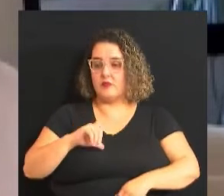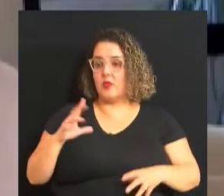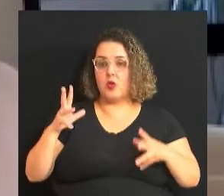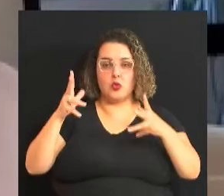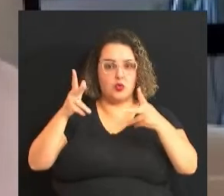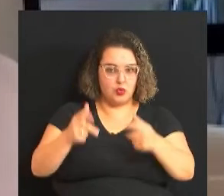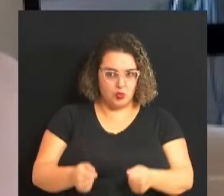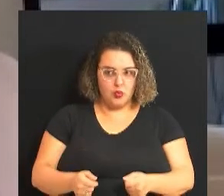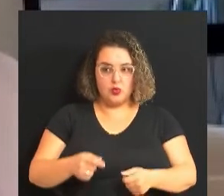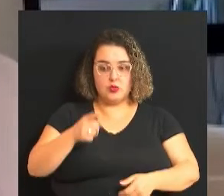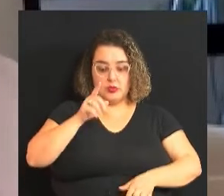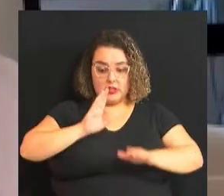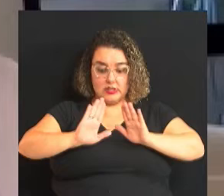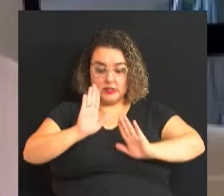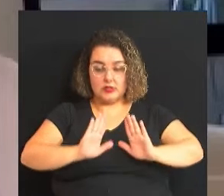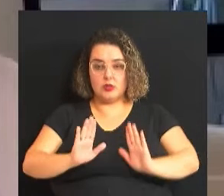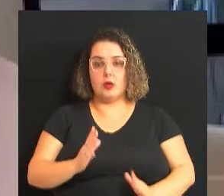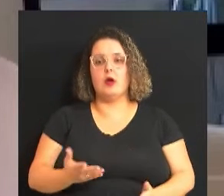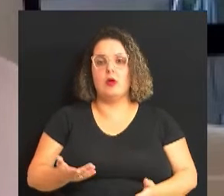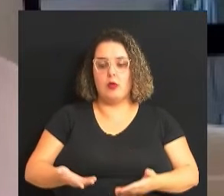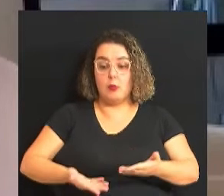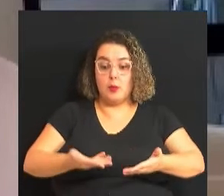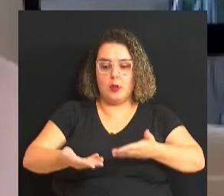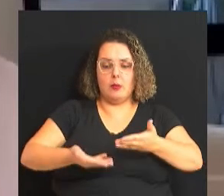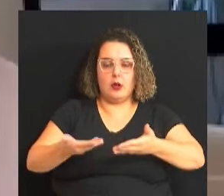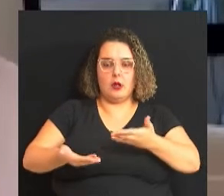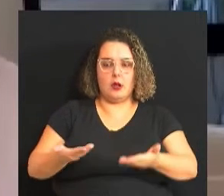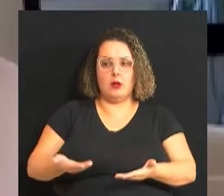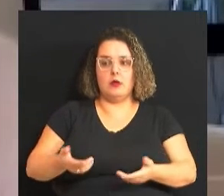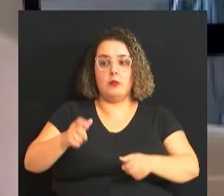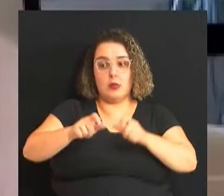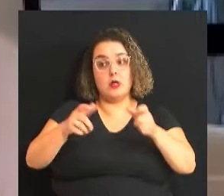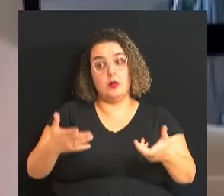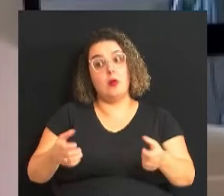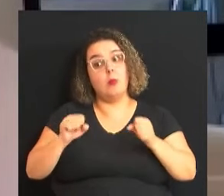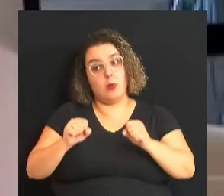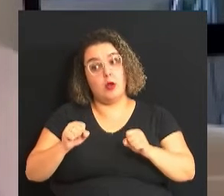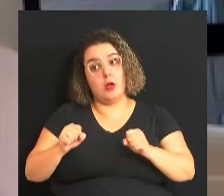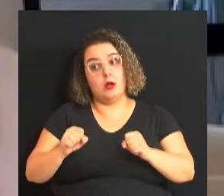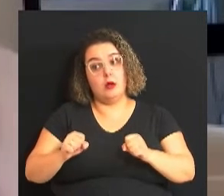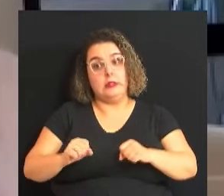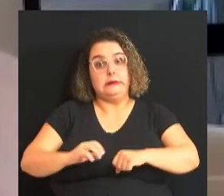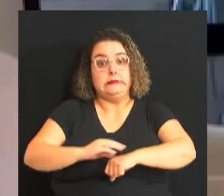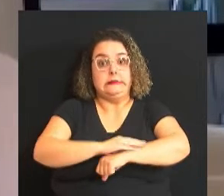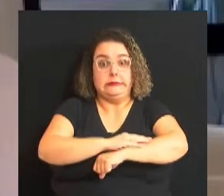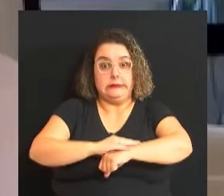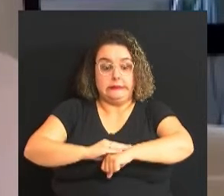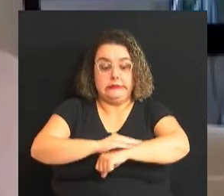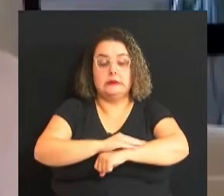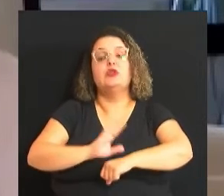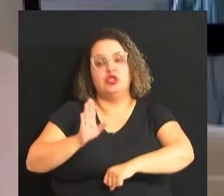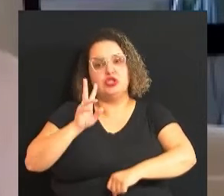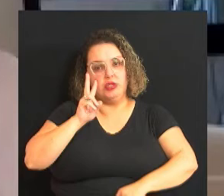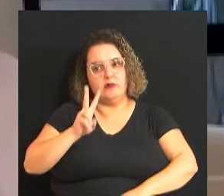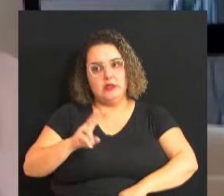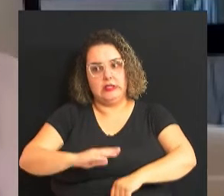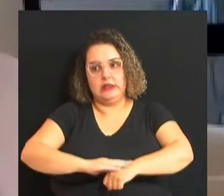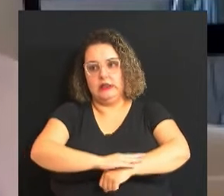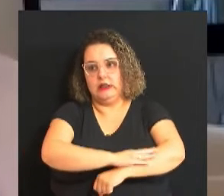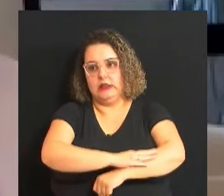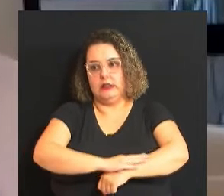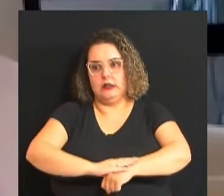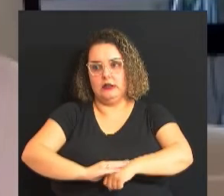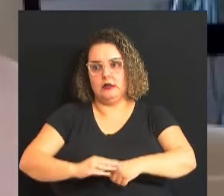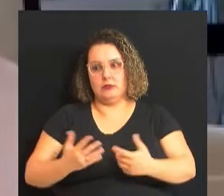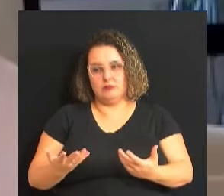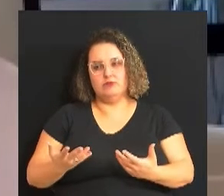esses cuidados. Tem pessoas que eventualmente podem ficar com a pele tão irritada, eu já vi isso, que é uma